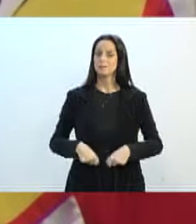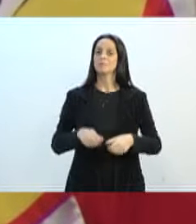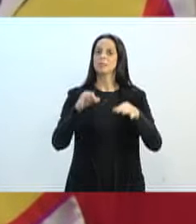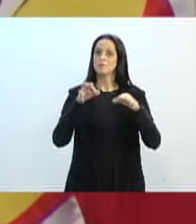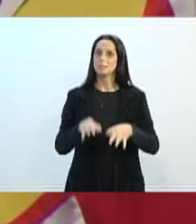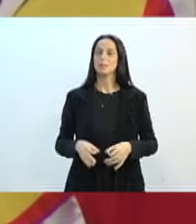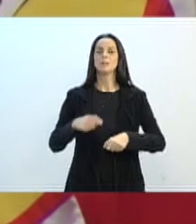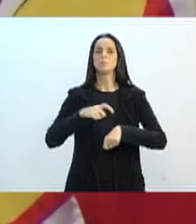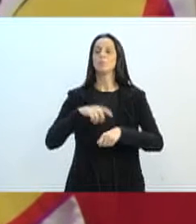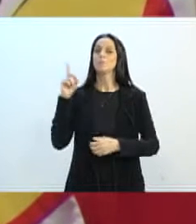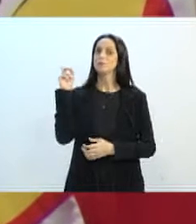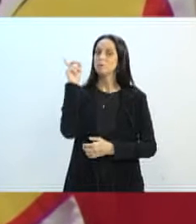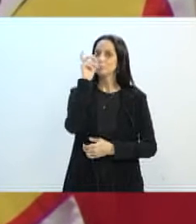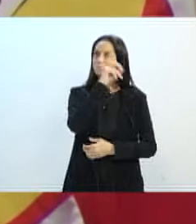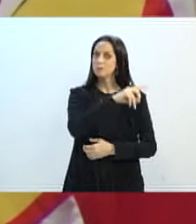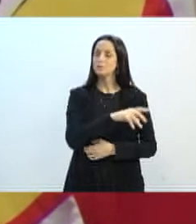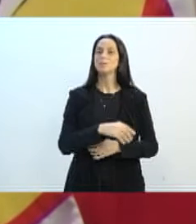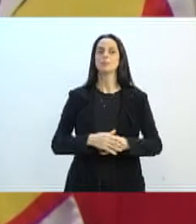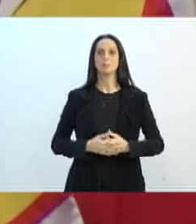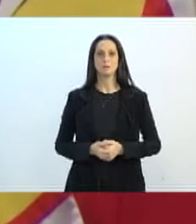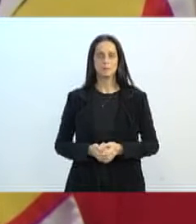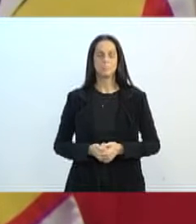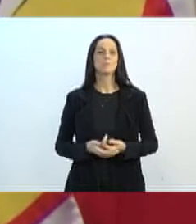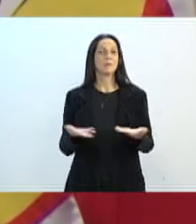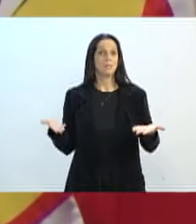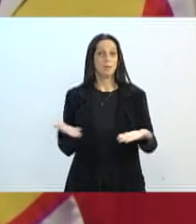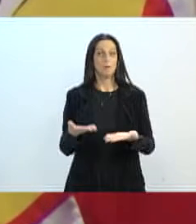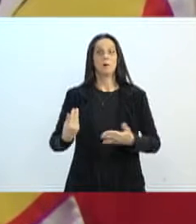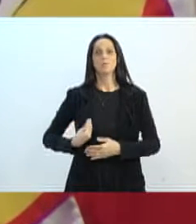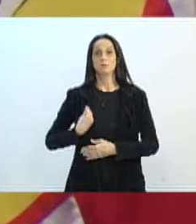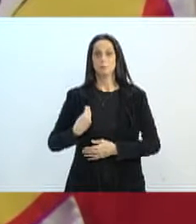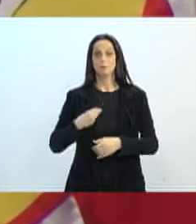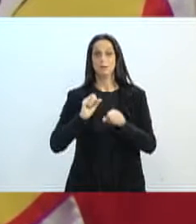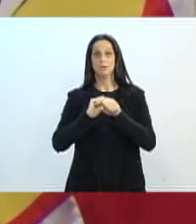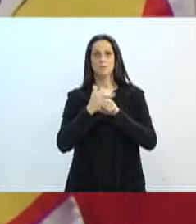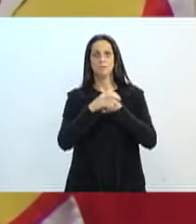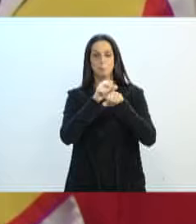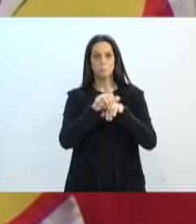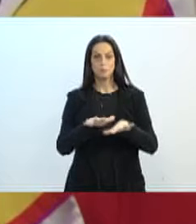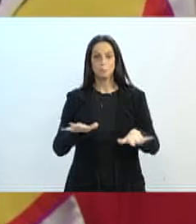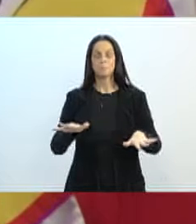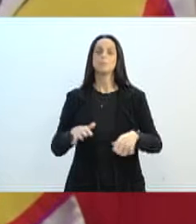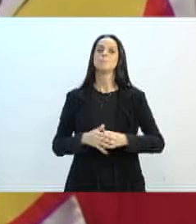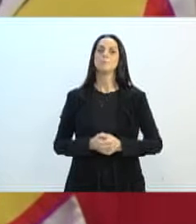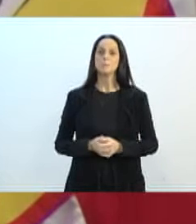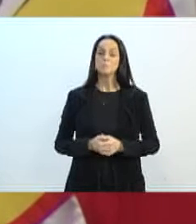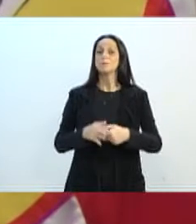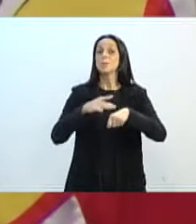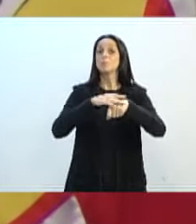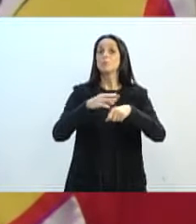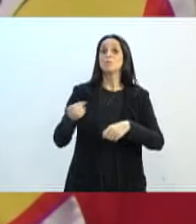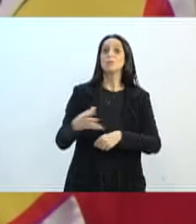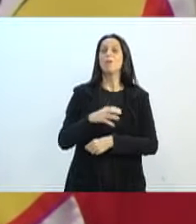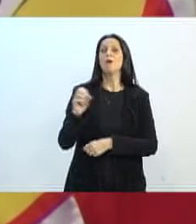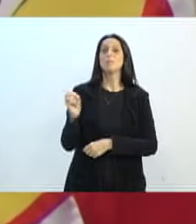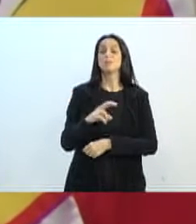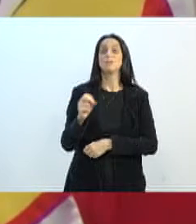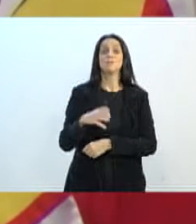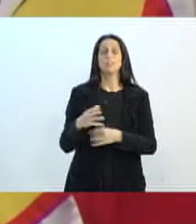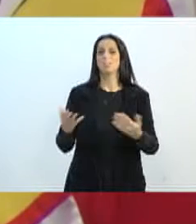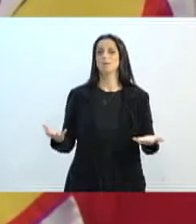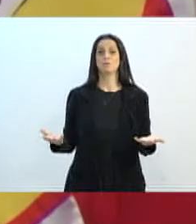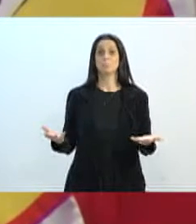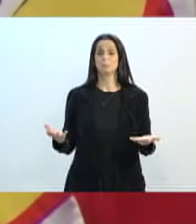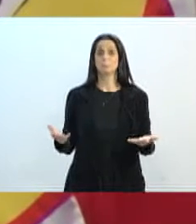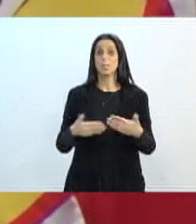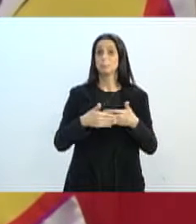momento tão difícil que é justamente esse que nós estamos passando, e de uma doença nova onde muita coisa